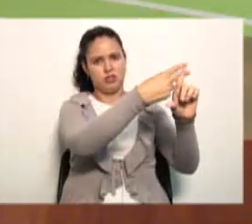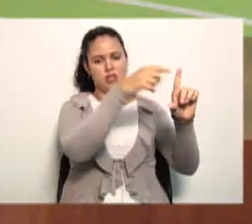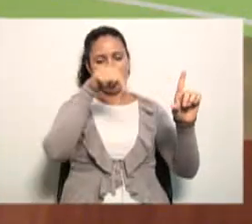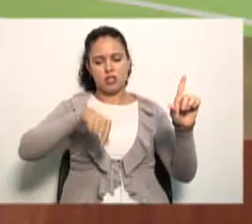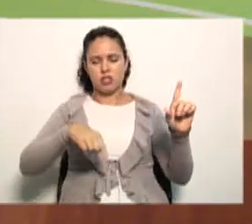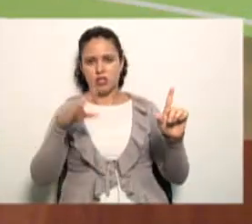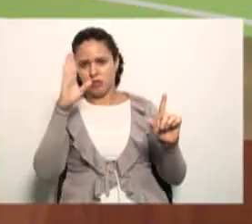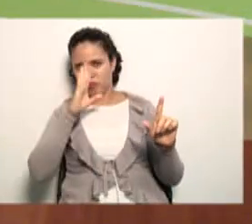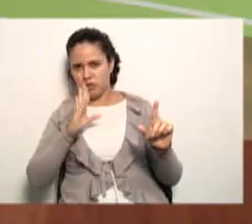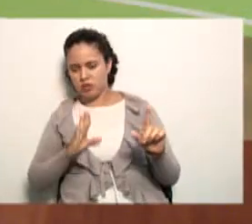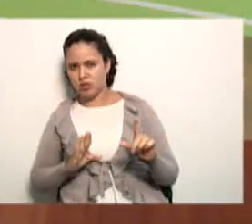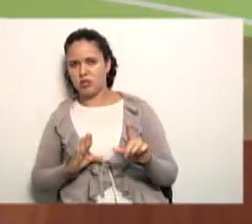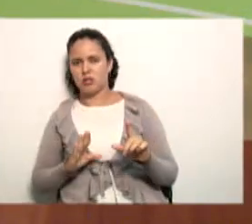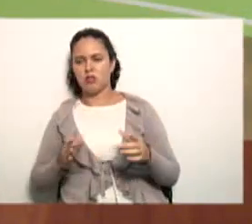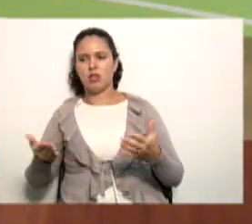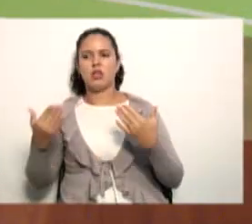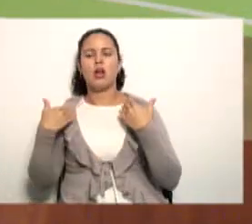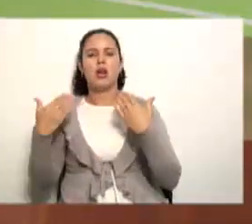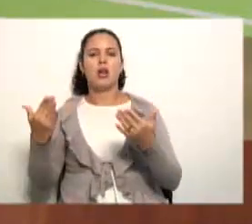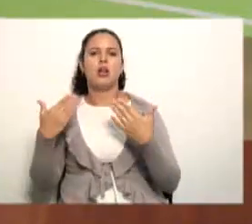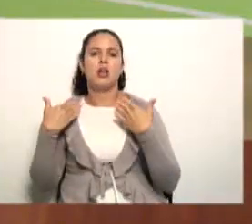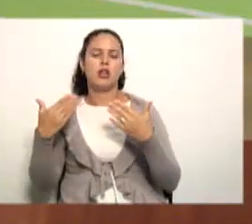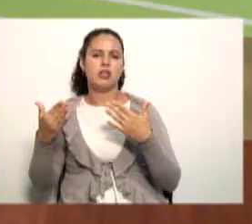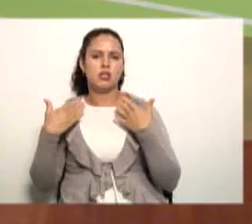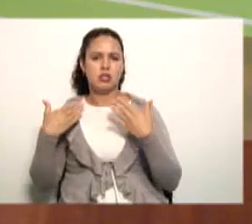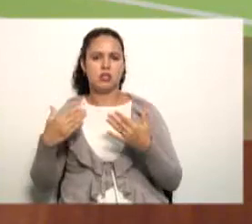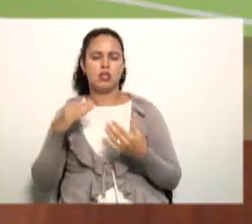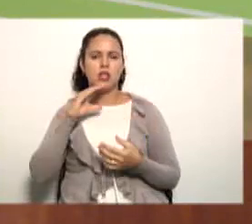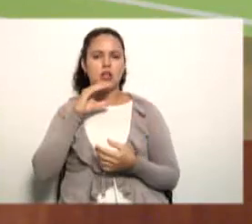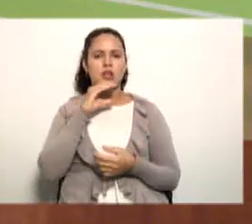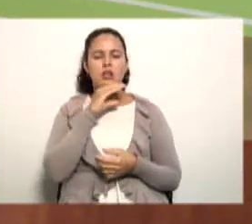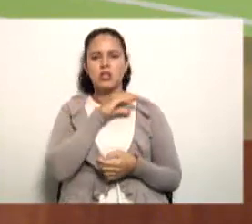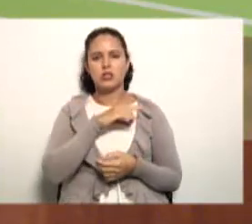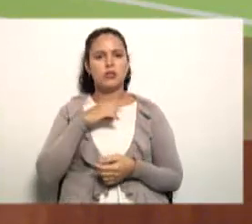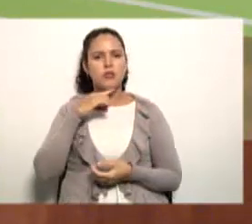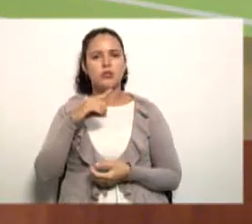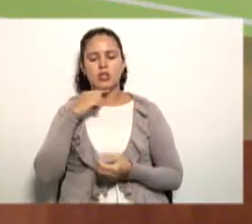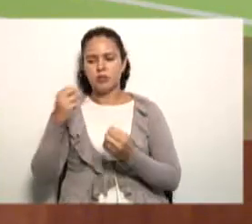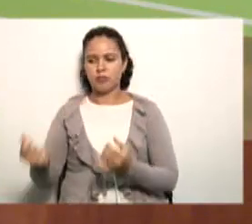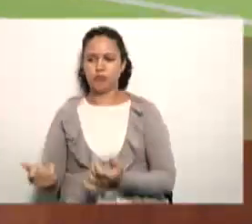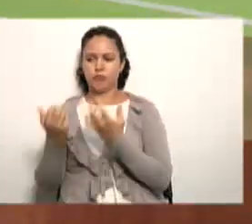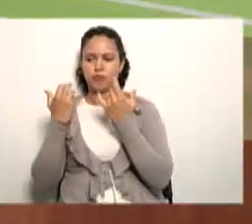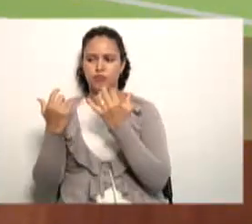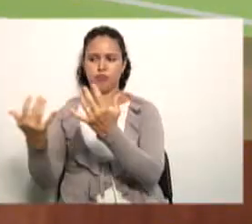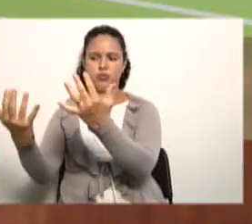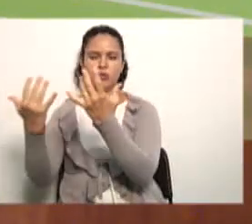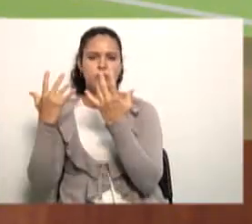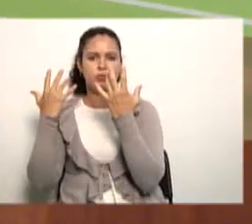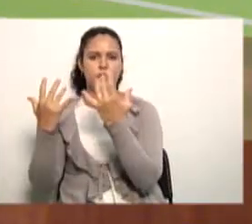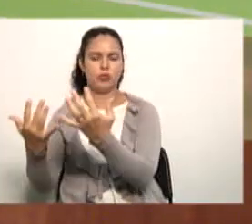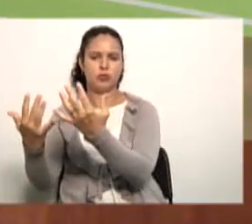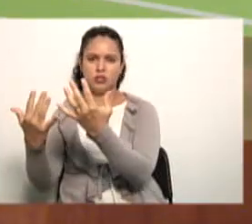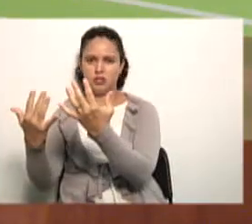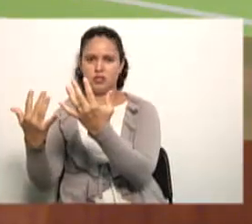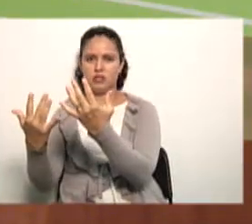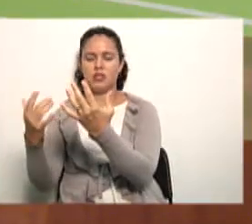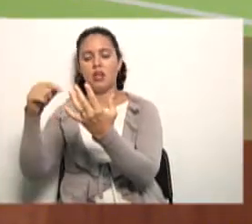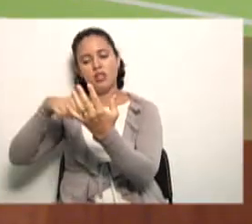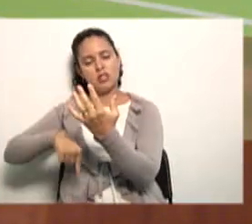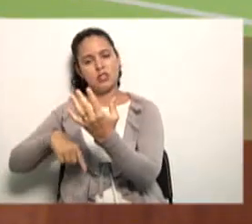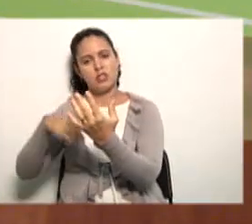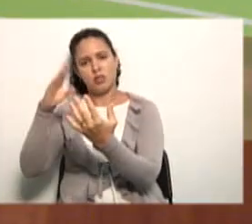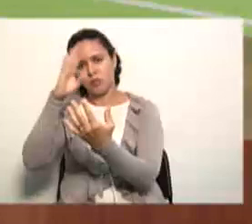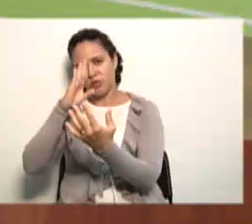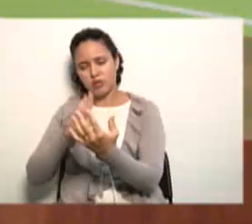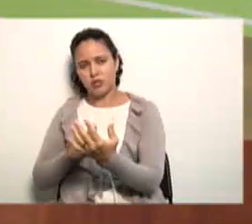na sua maior extensão do Brasil, nosso clima é bastante quente. Então nós nos especializamos em produtos que gostam de clima quente,